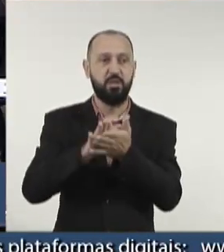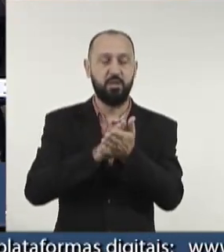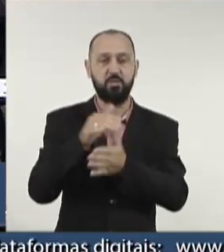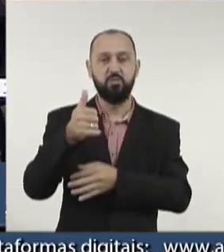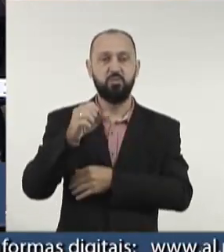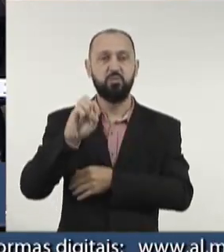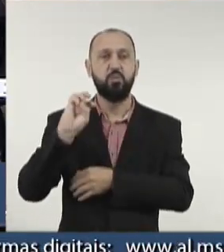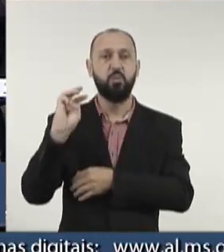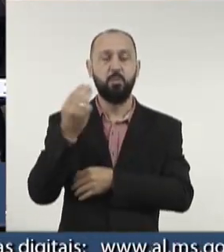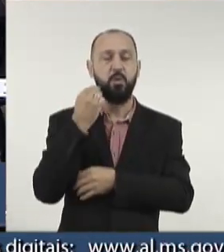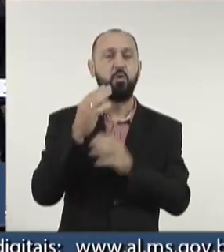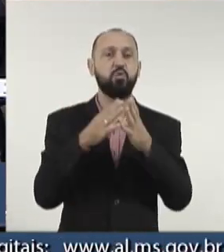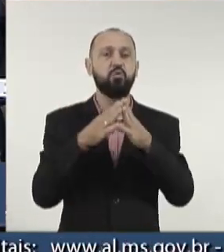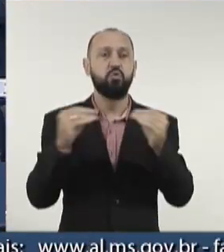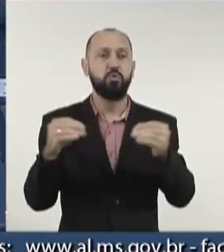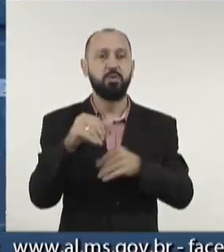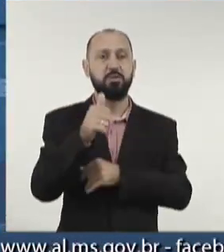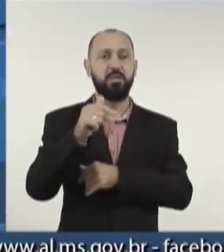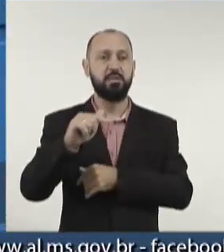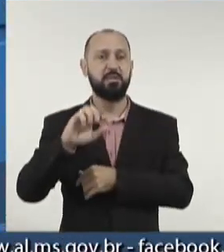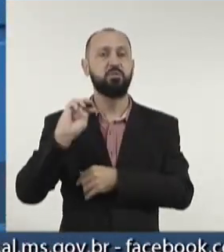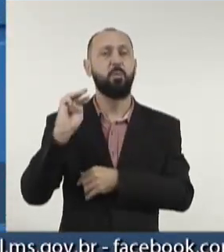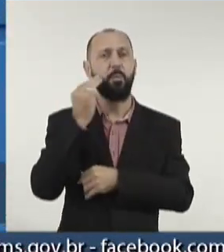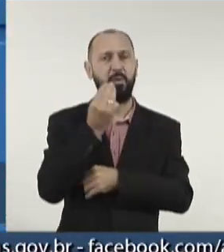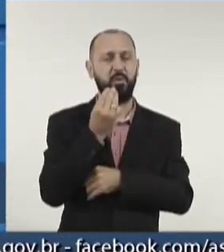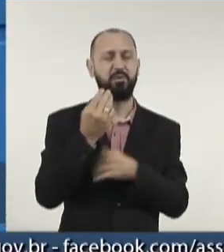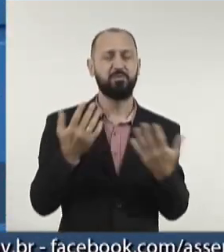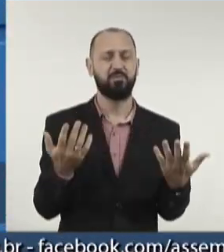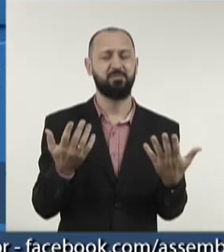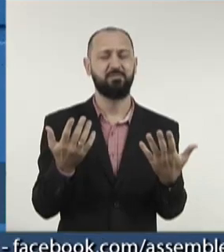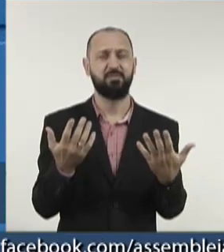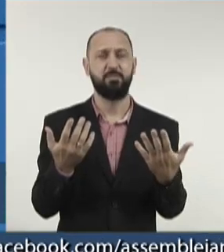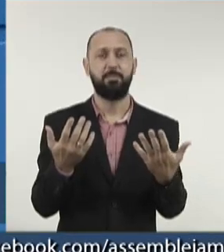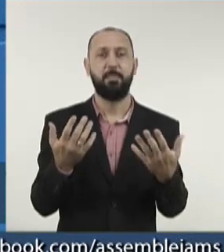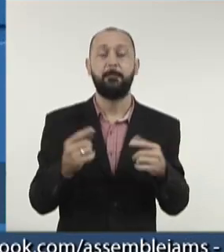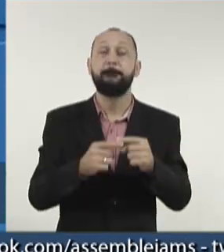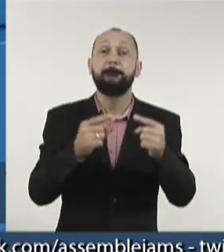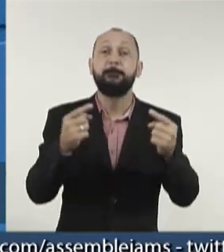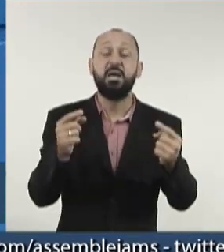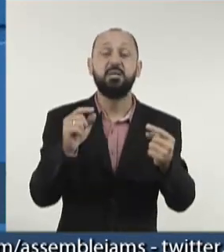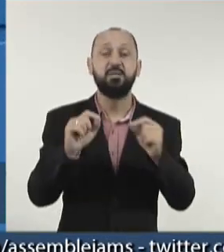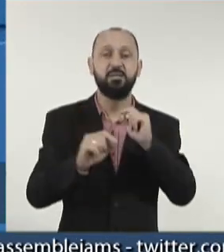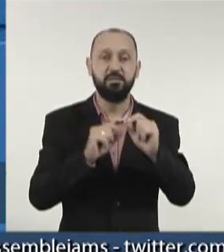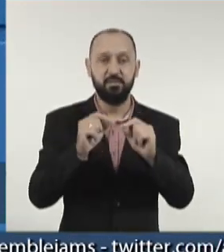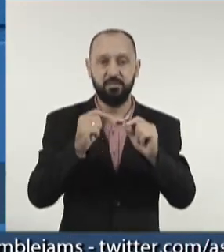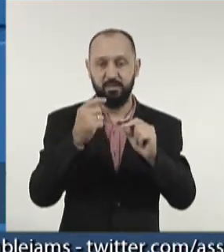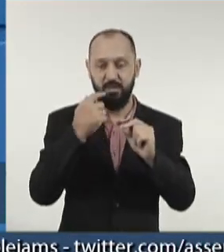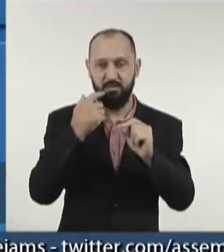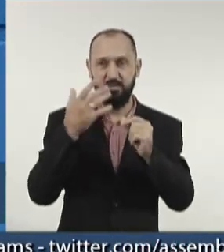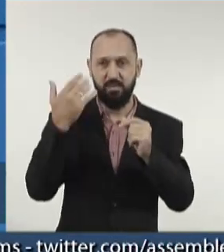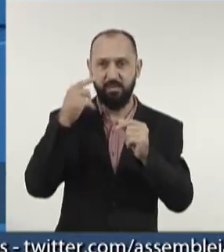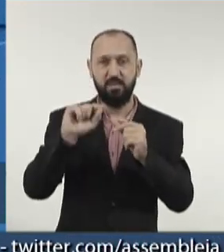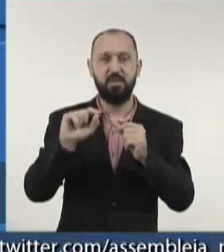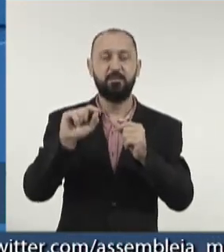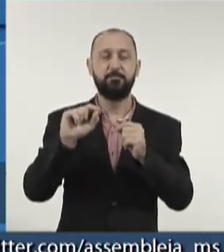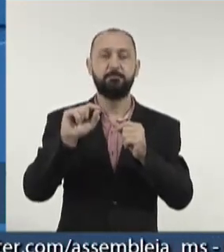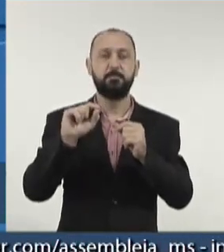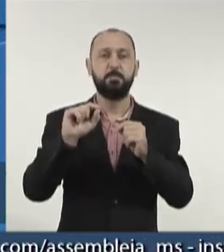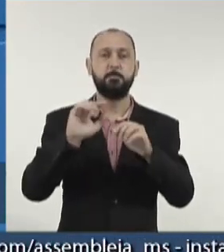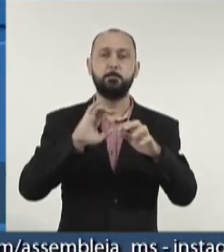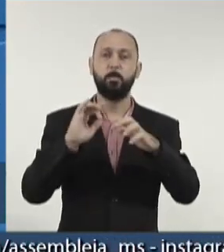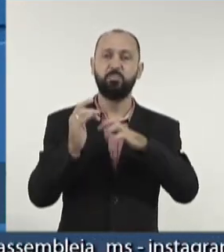esse dinheiro, sumiu 17 milhões. E essa informação que circulou aí nas redes